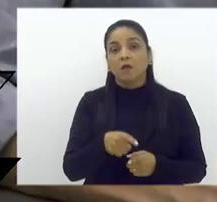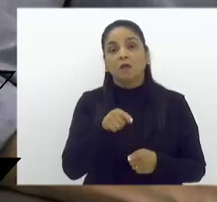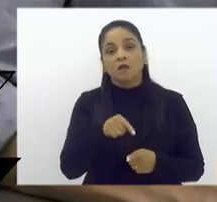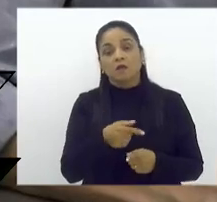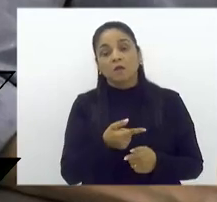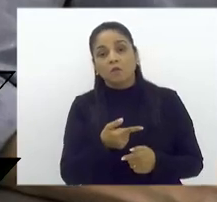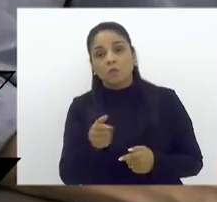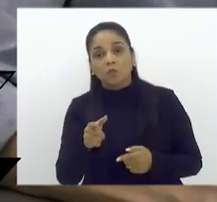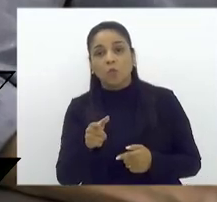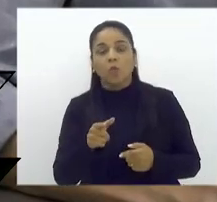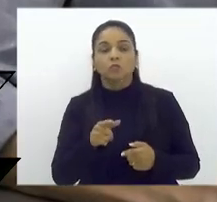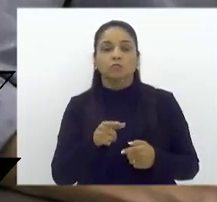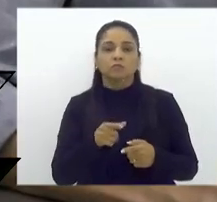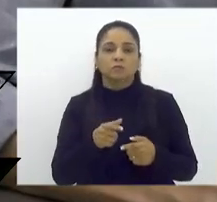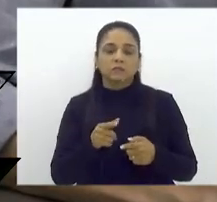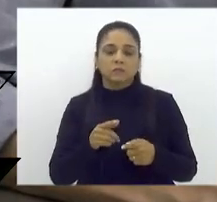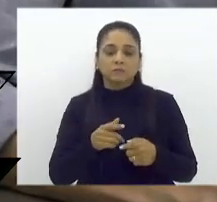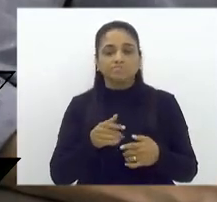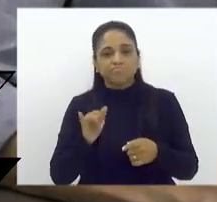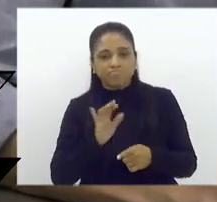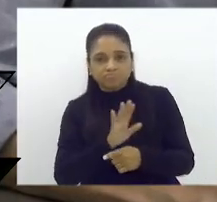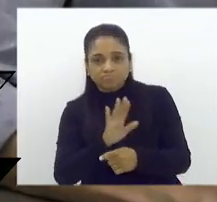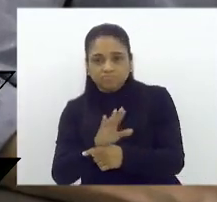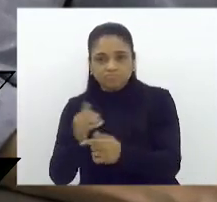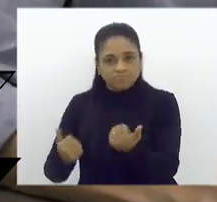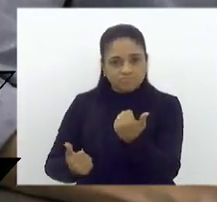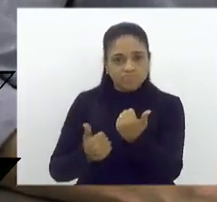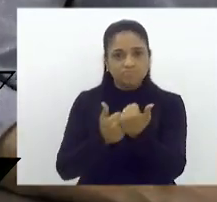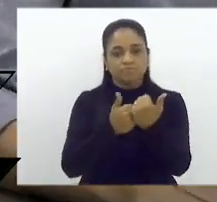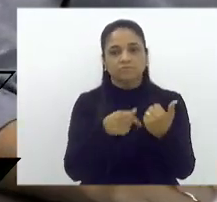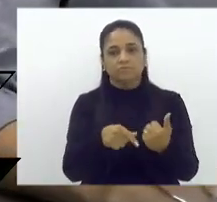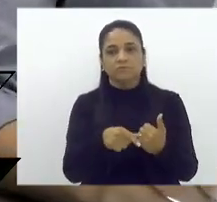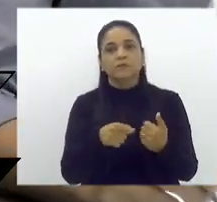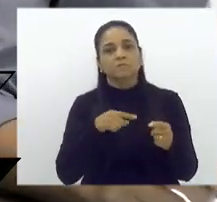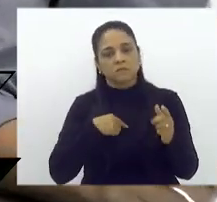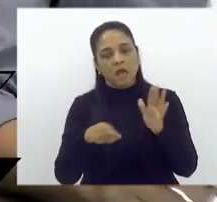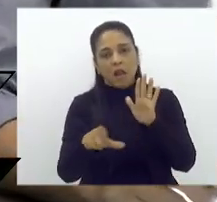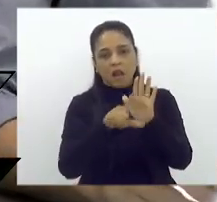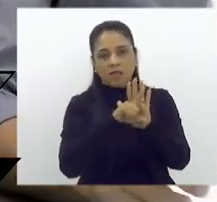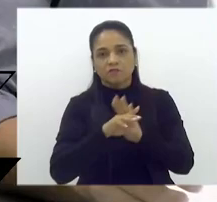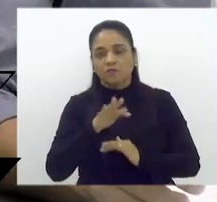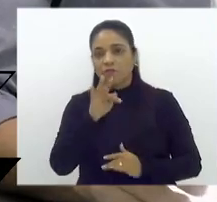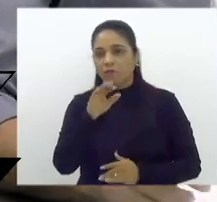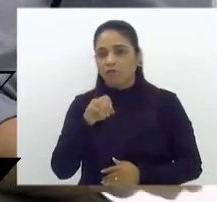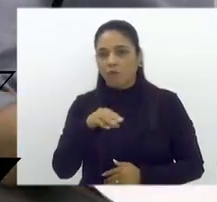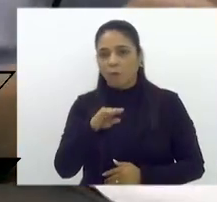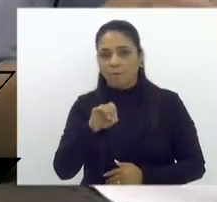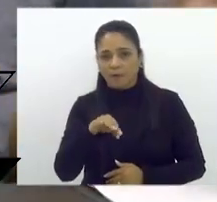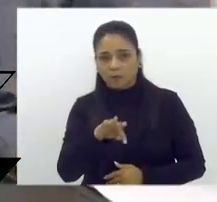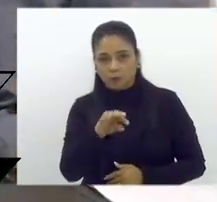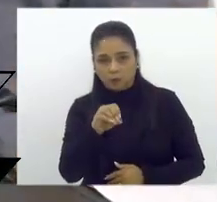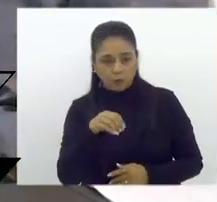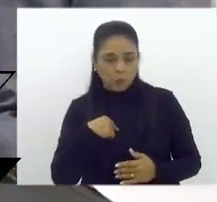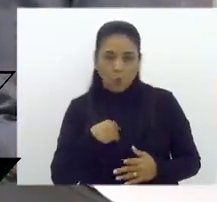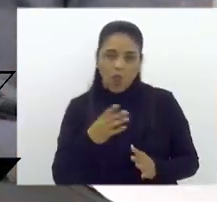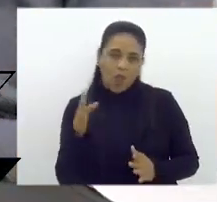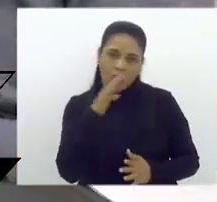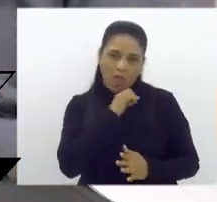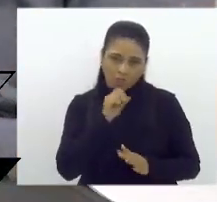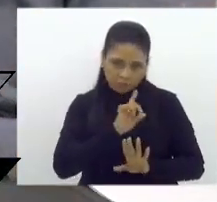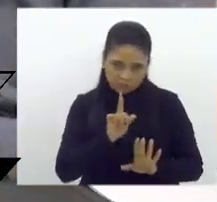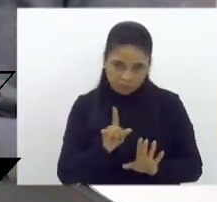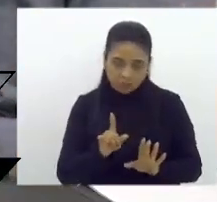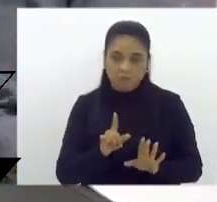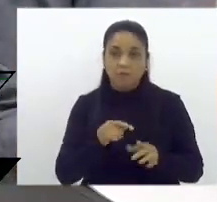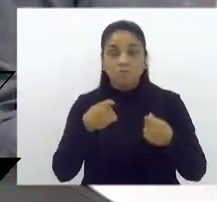incentivado, passa pelos mecanismos da lei de fomento, sem dúvida nenhuma. É só isso para dizer, quer dizer, que não é uma coisa automática. Perfeito. Presidente.